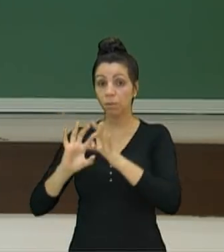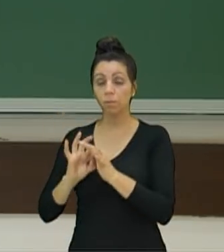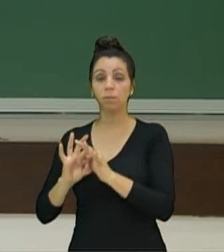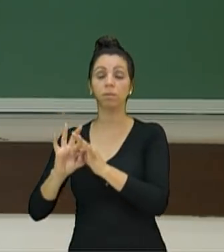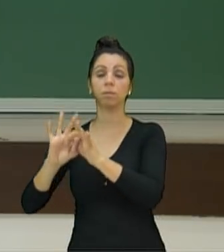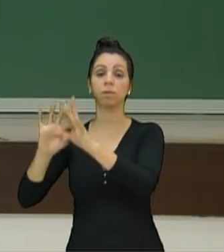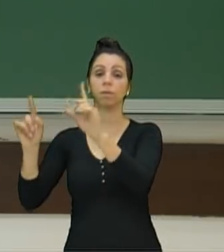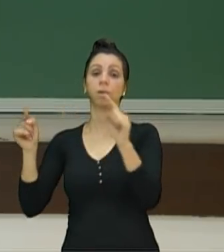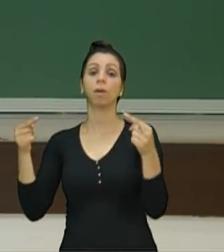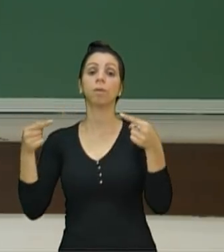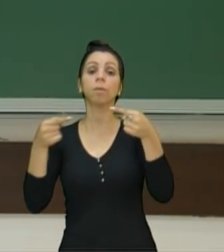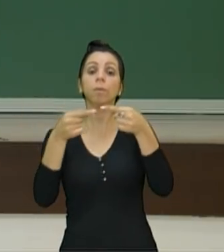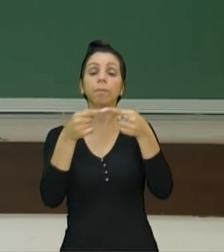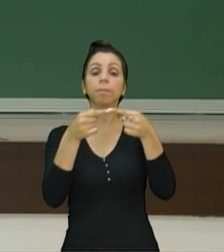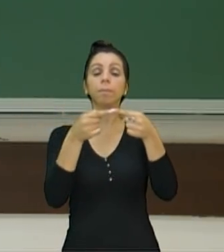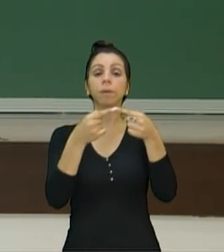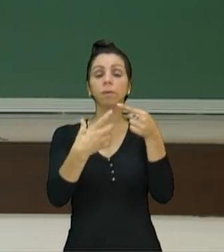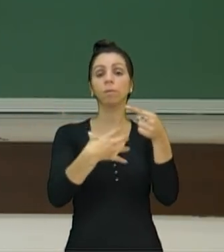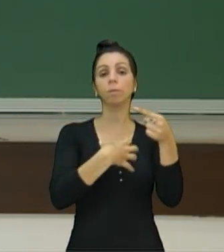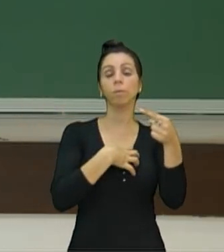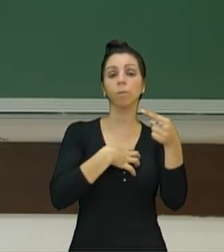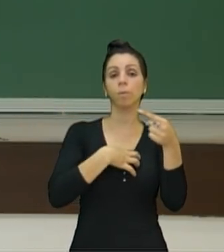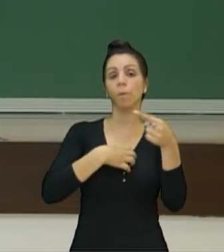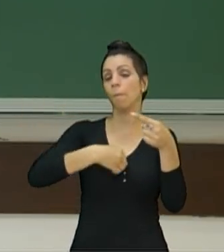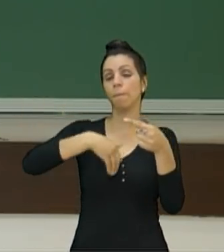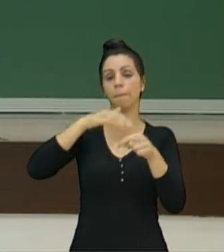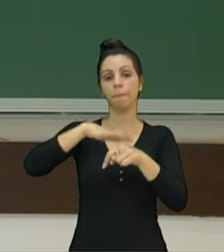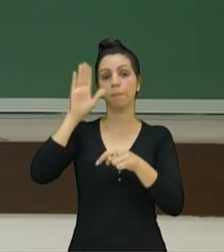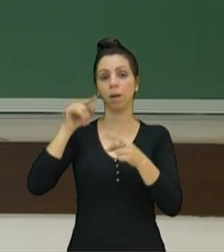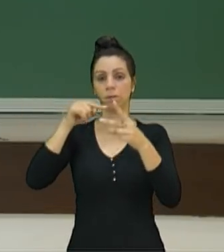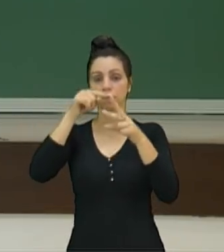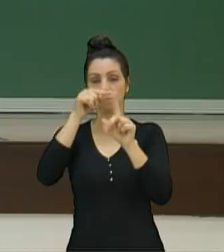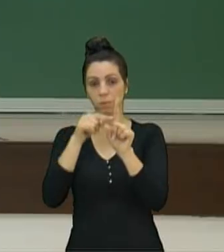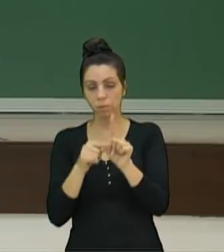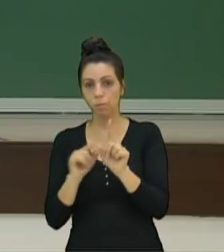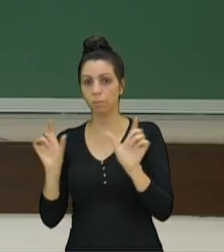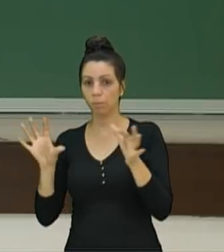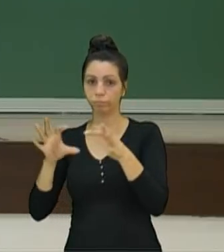ou mais estilos sem limite para o grau de dificuldade.